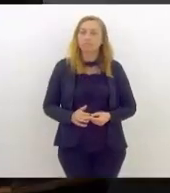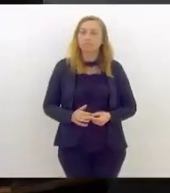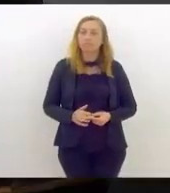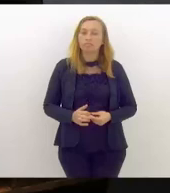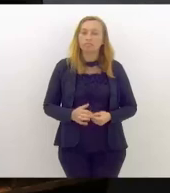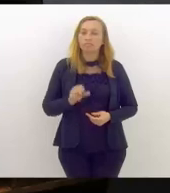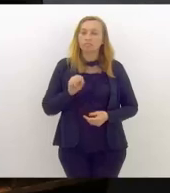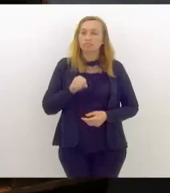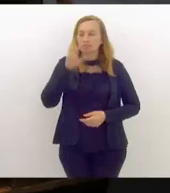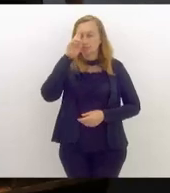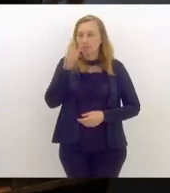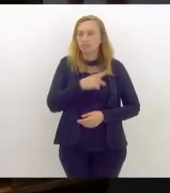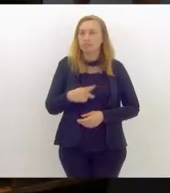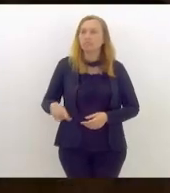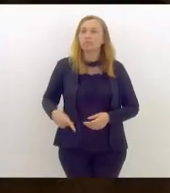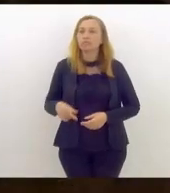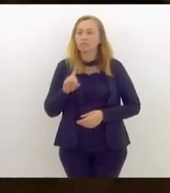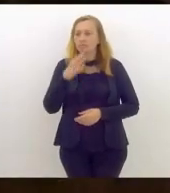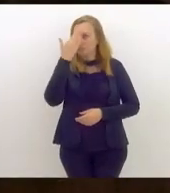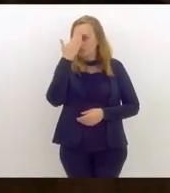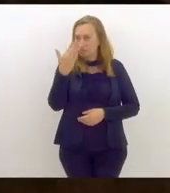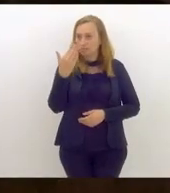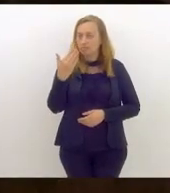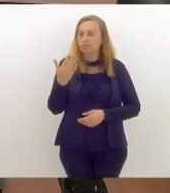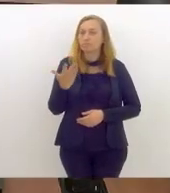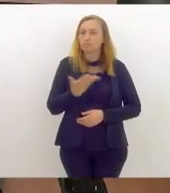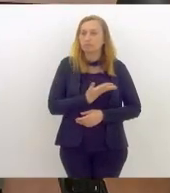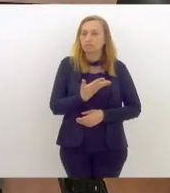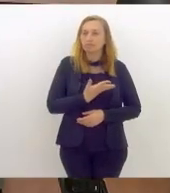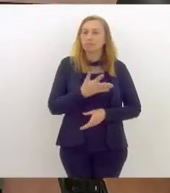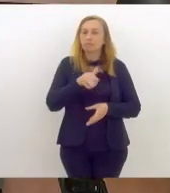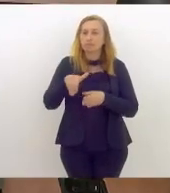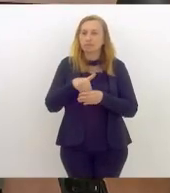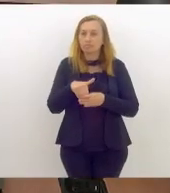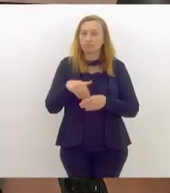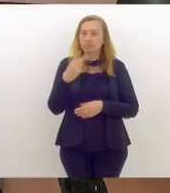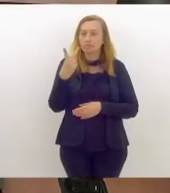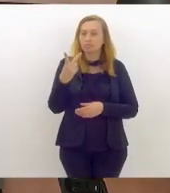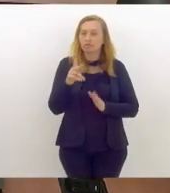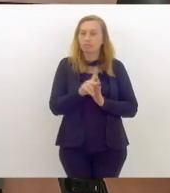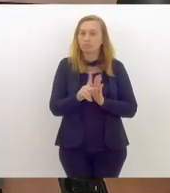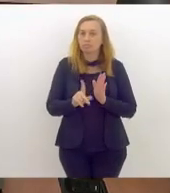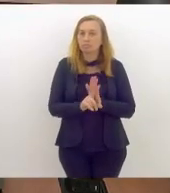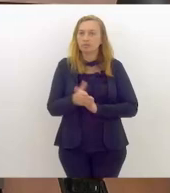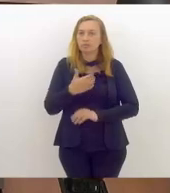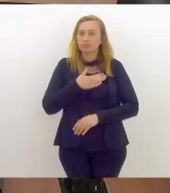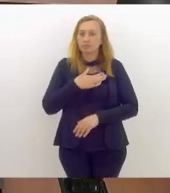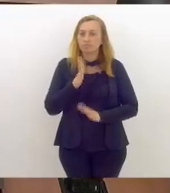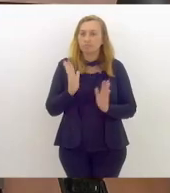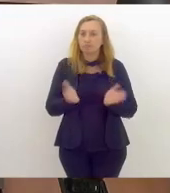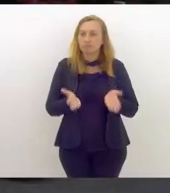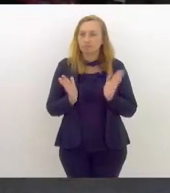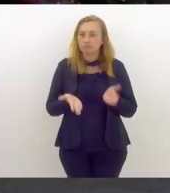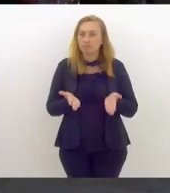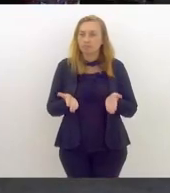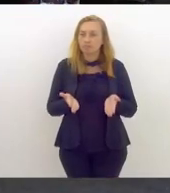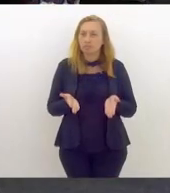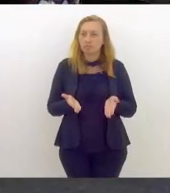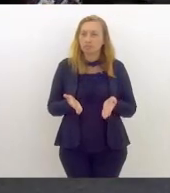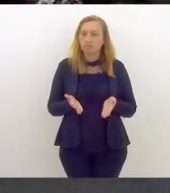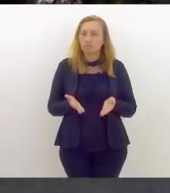Consignada está. Senhor presidente, só agradecer aos nossos pares pela votação de dois projetos de minha autoria hoje.